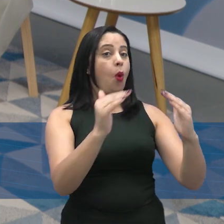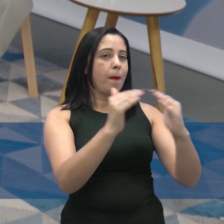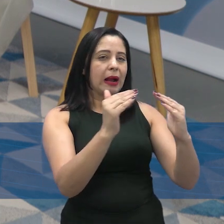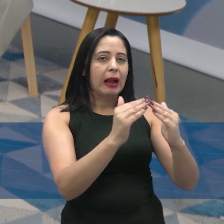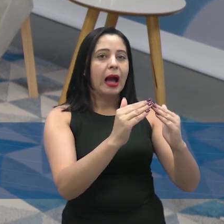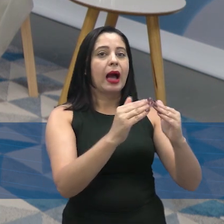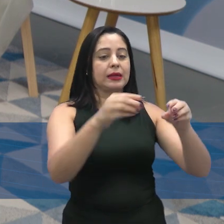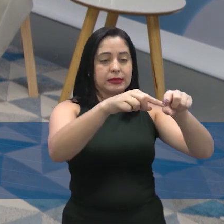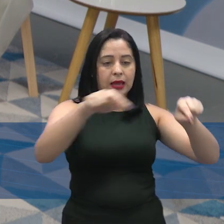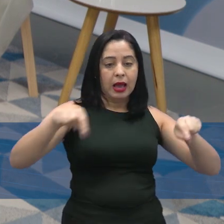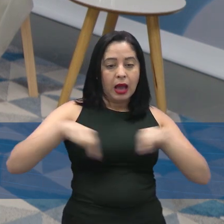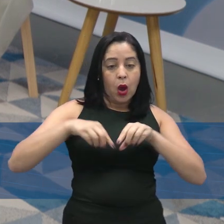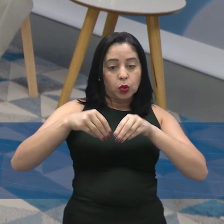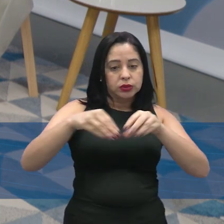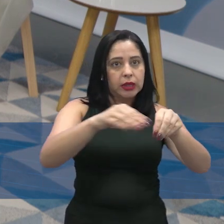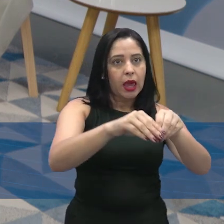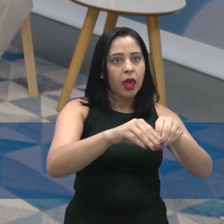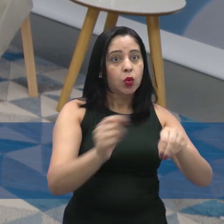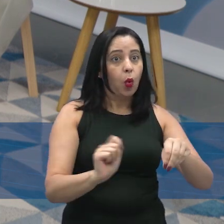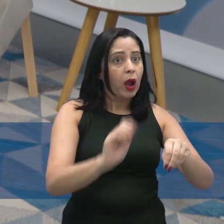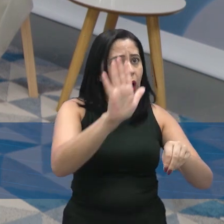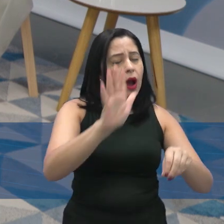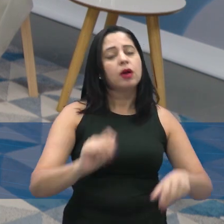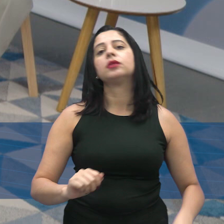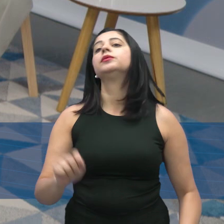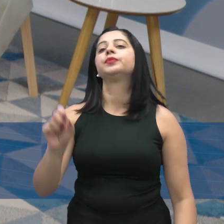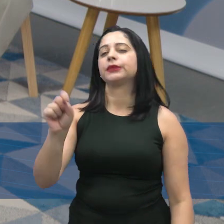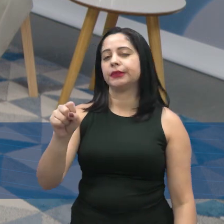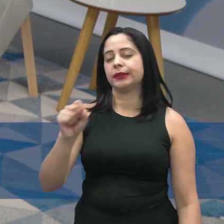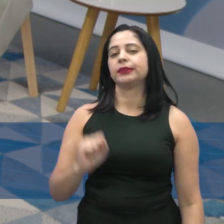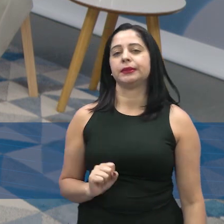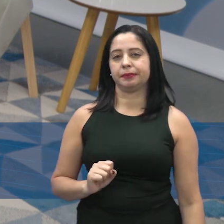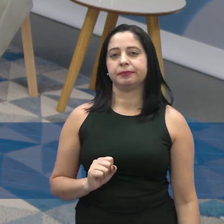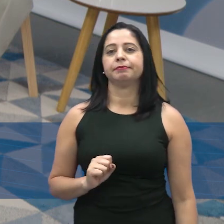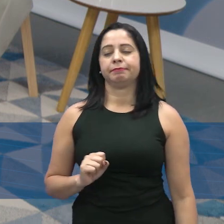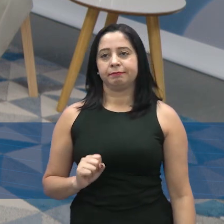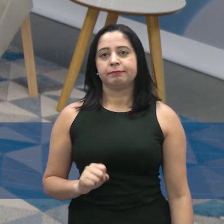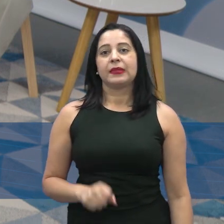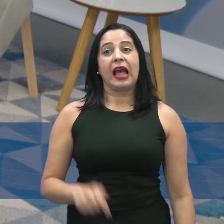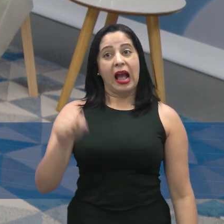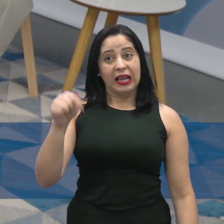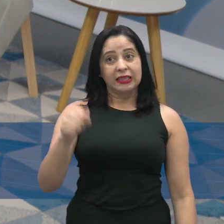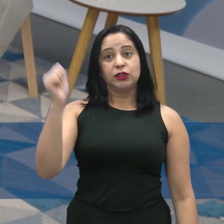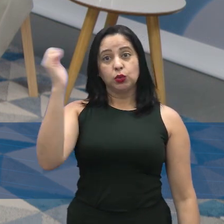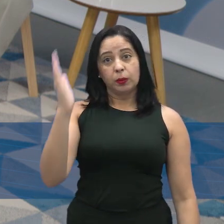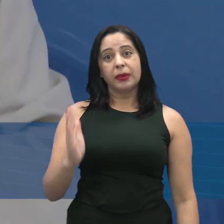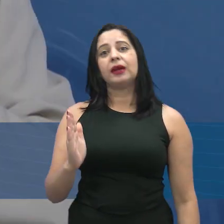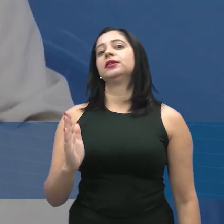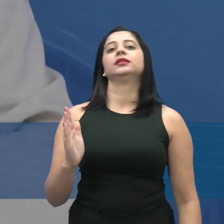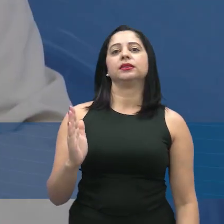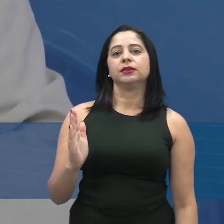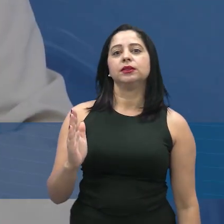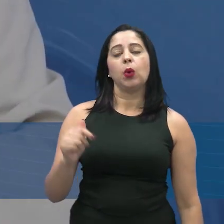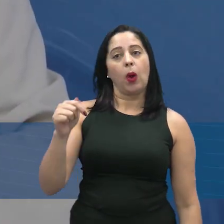casa, os terrenos estão supervalorizados, né? A gente tem uma forte demanda ainda e vamos continuar tendo a demanda, até porque o